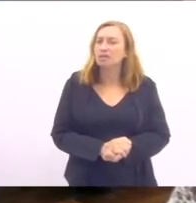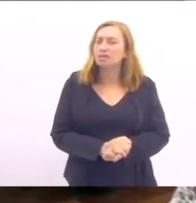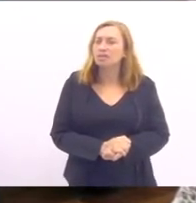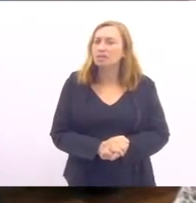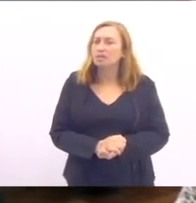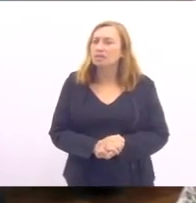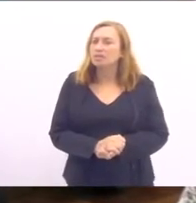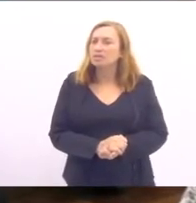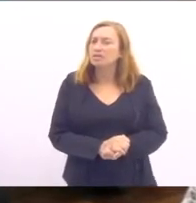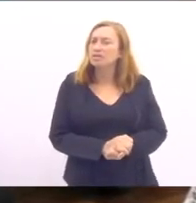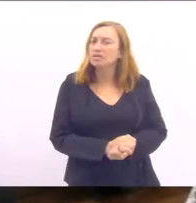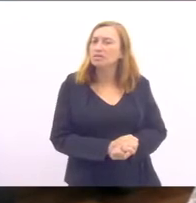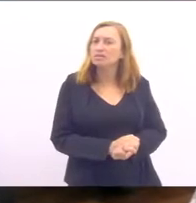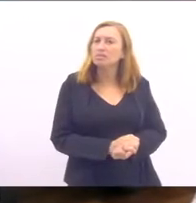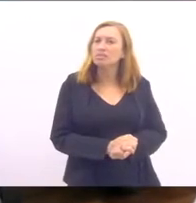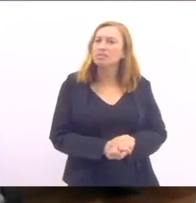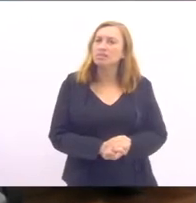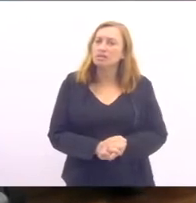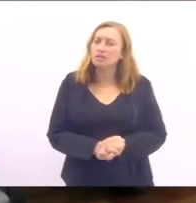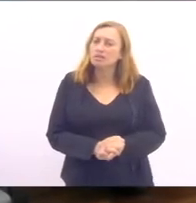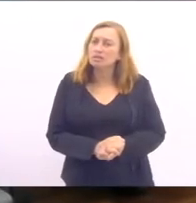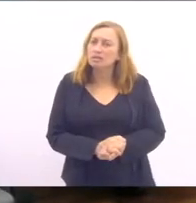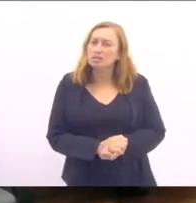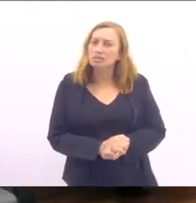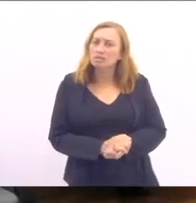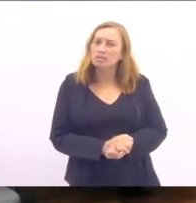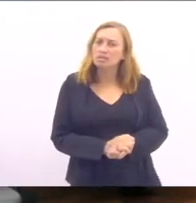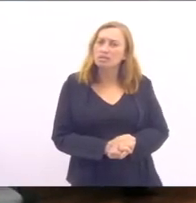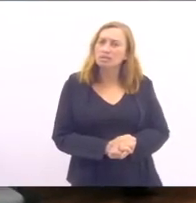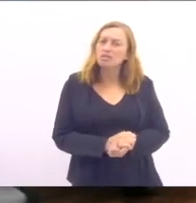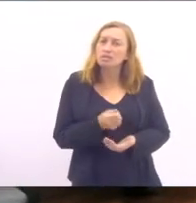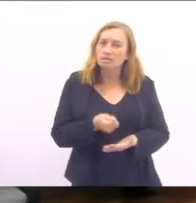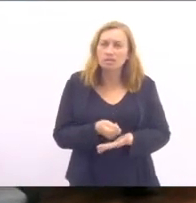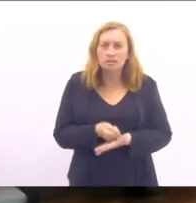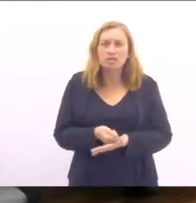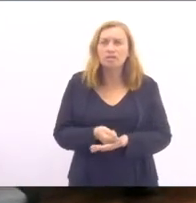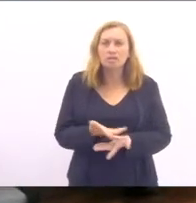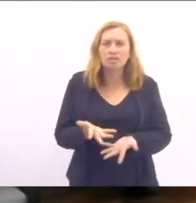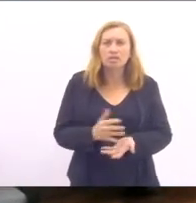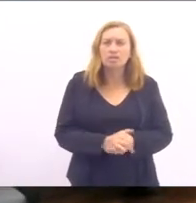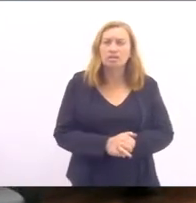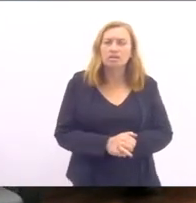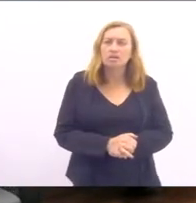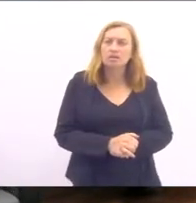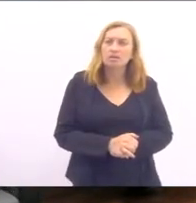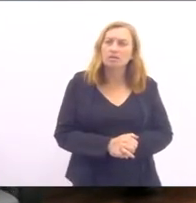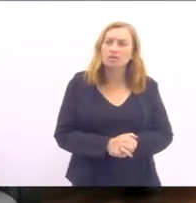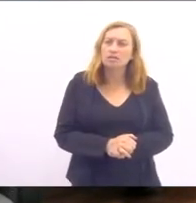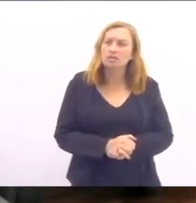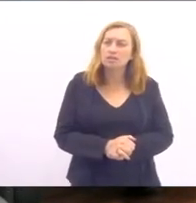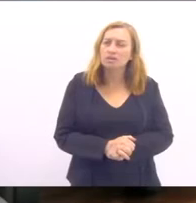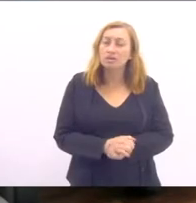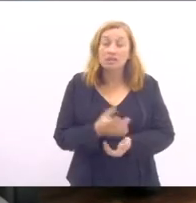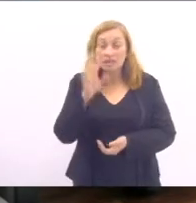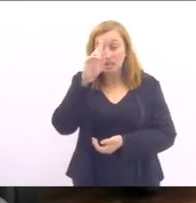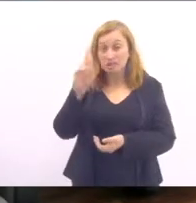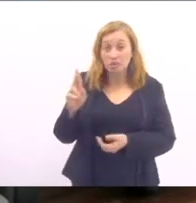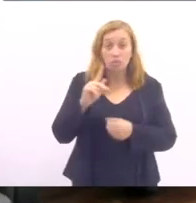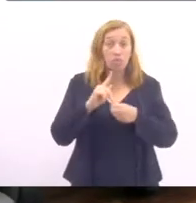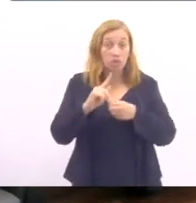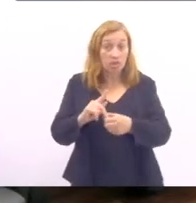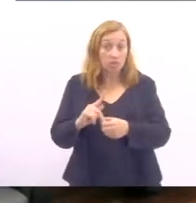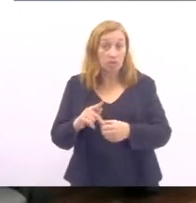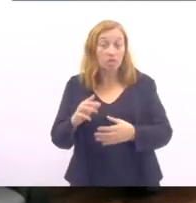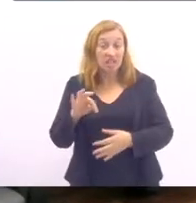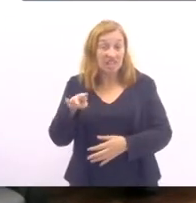contestando, né, o parecer desse senhor procurador,